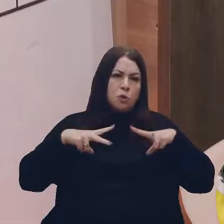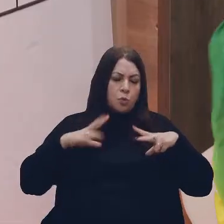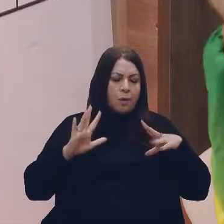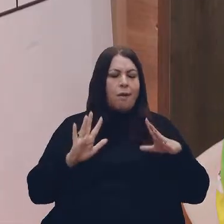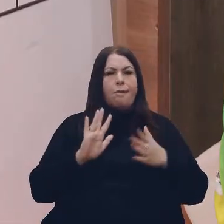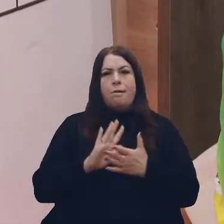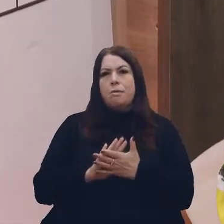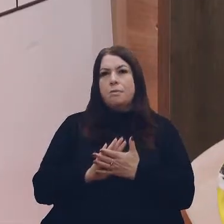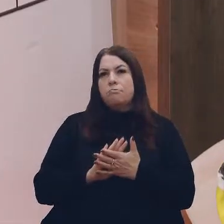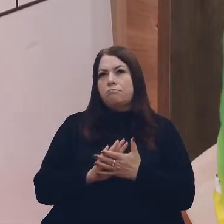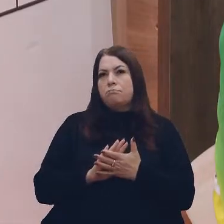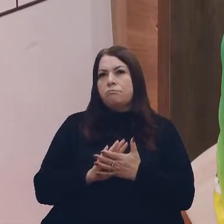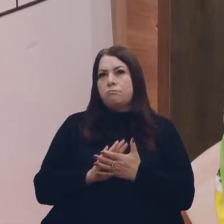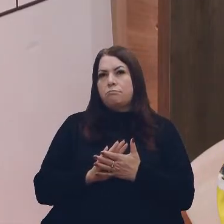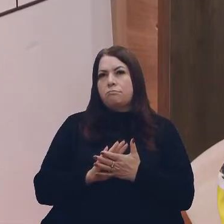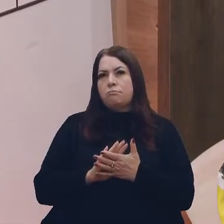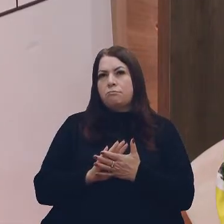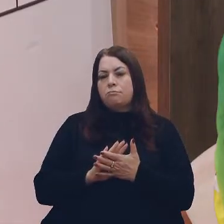assim, mas é